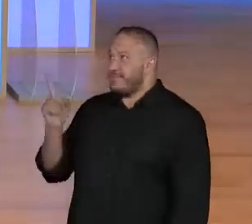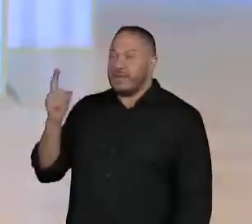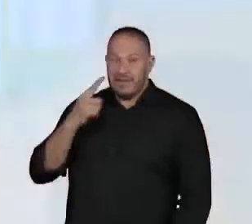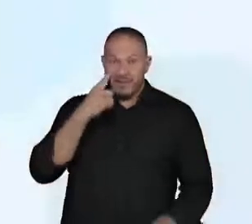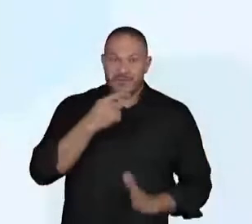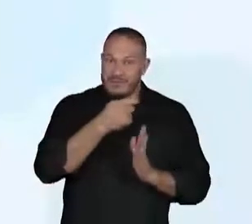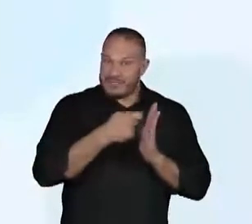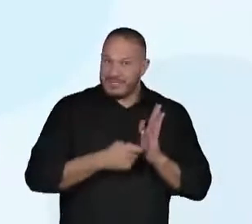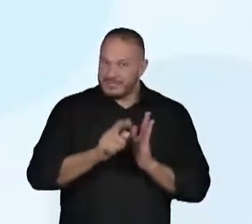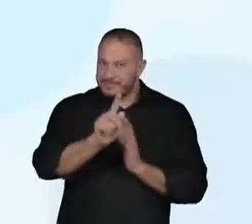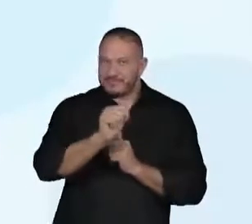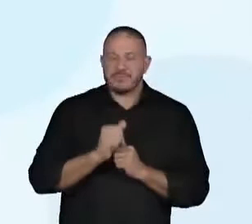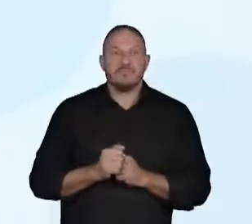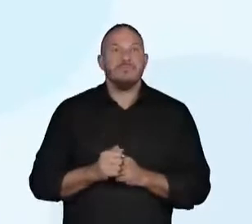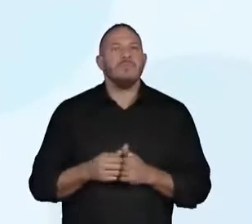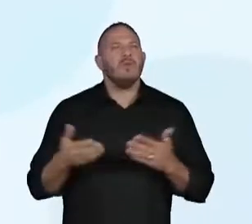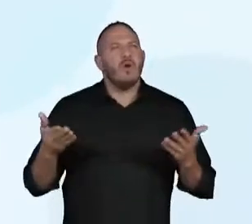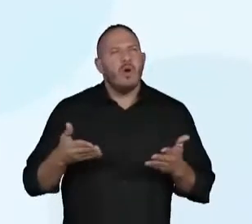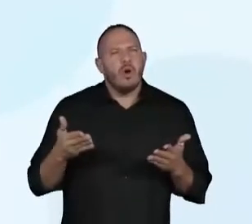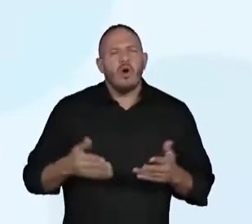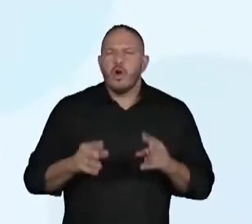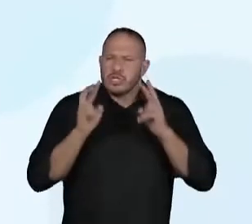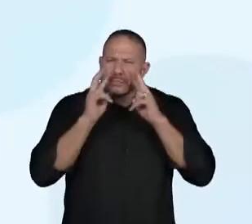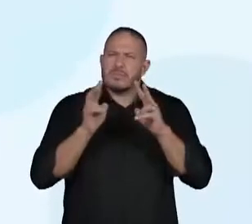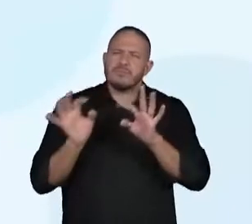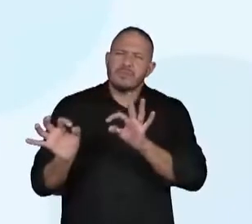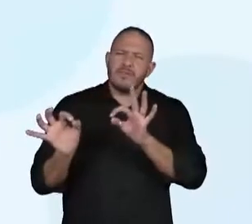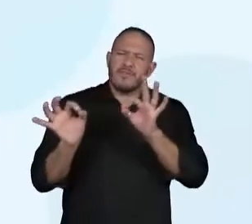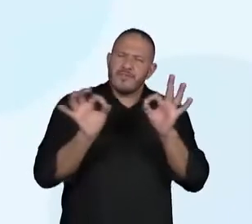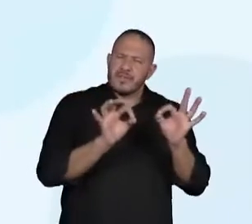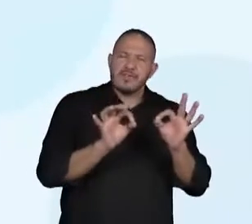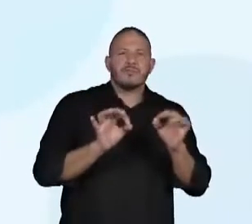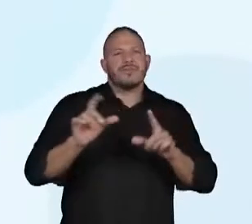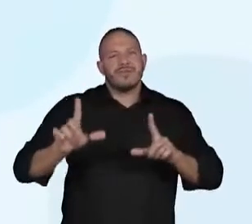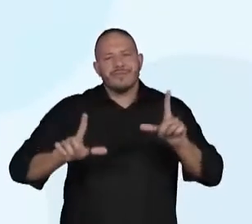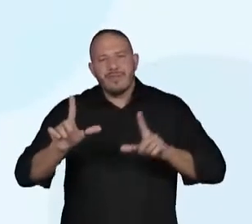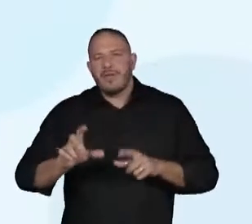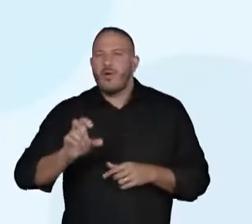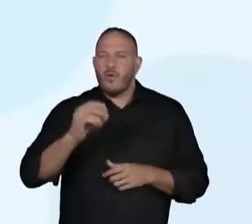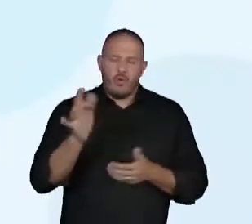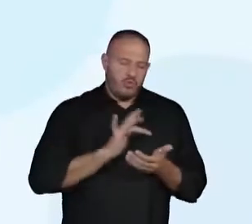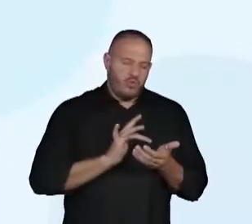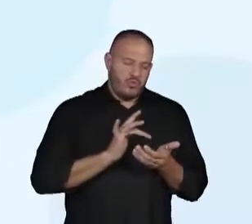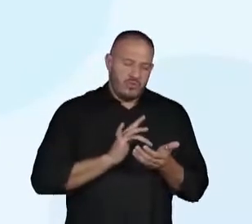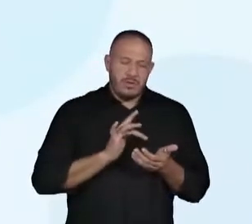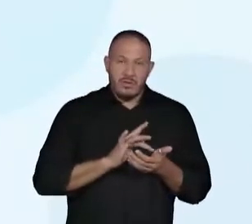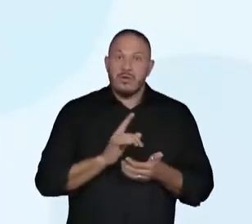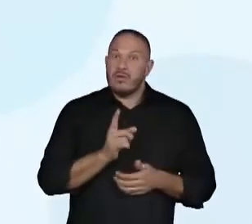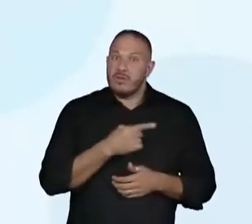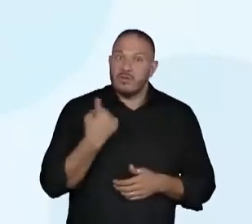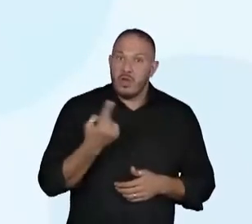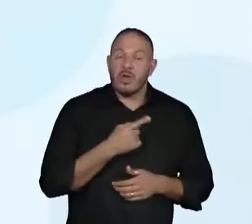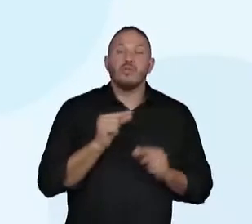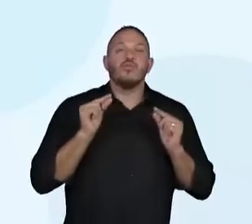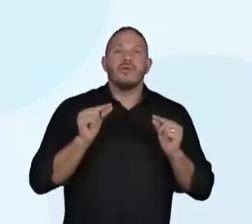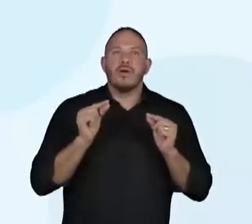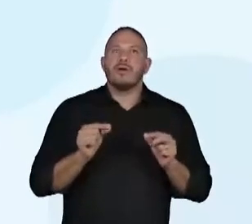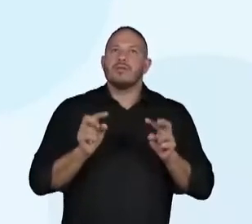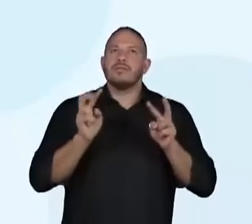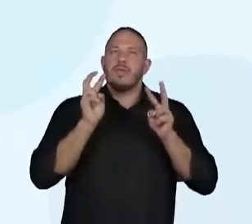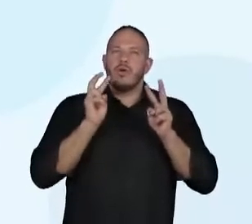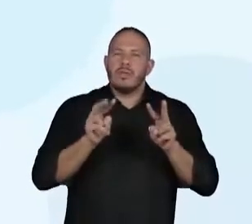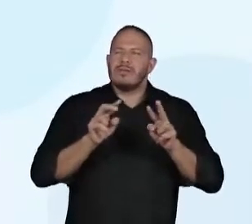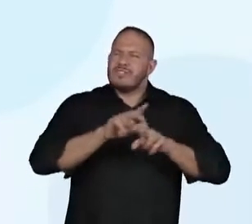ó. Hoje, quando assistimos a televisão ou usamos um celular, estamos, na verdade, olhando para